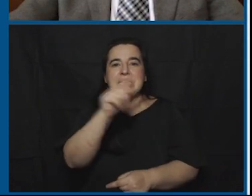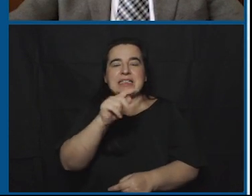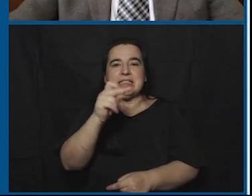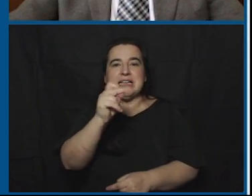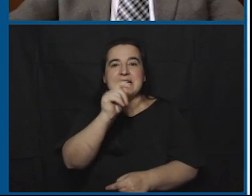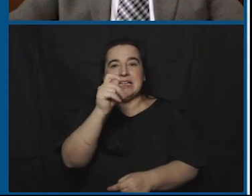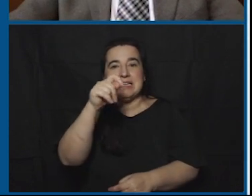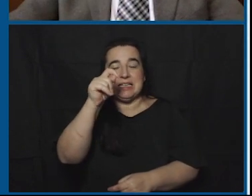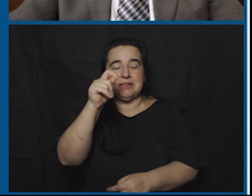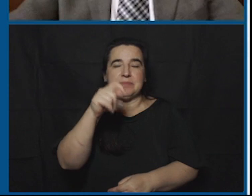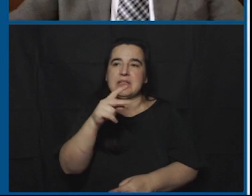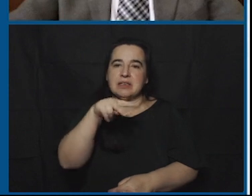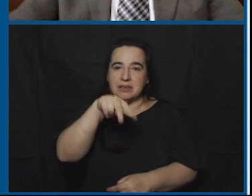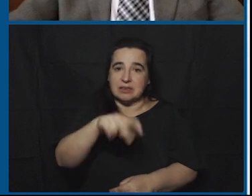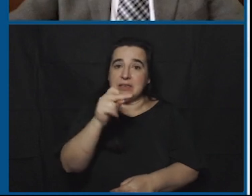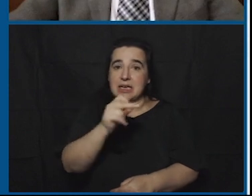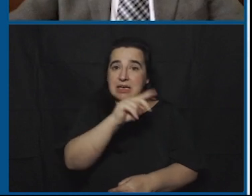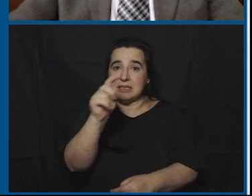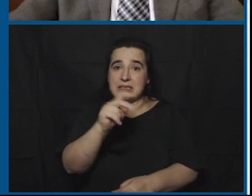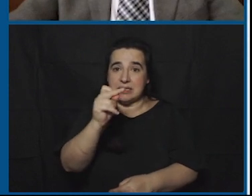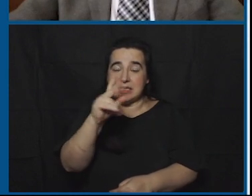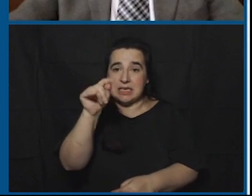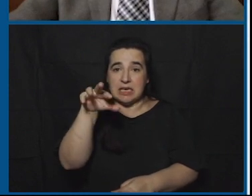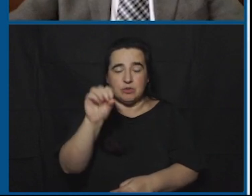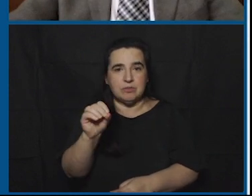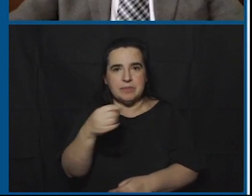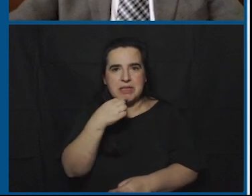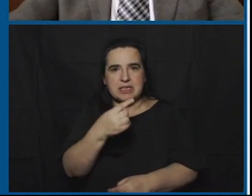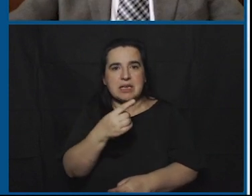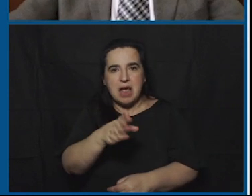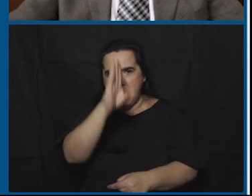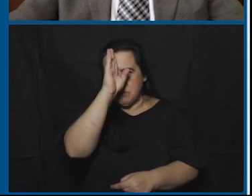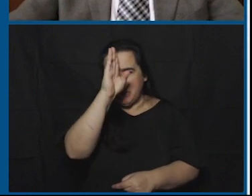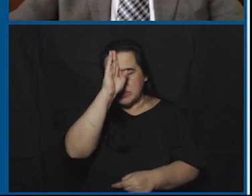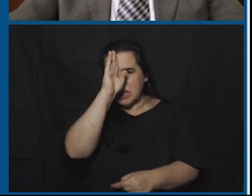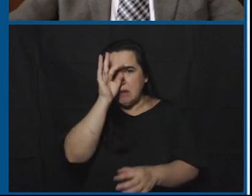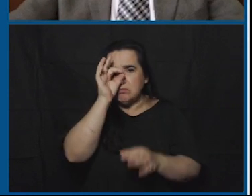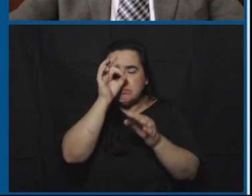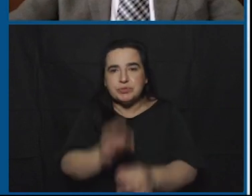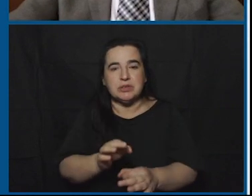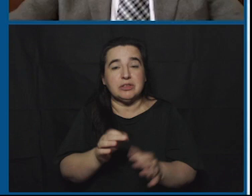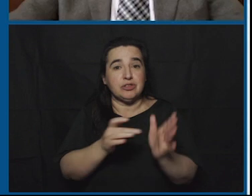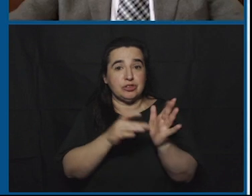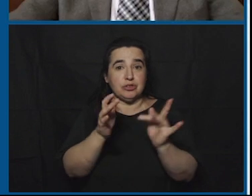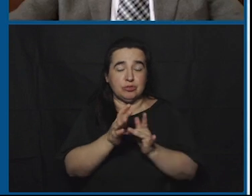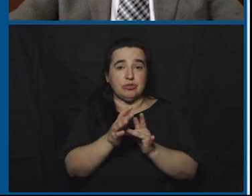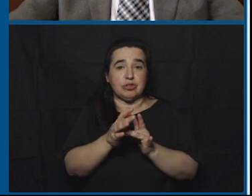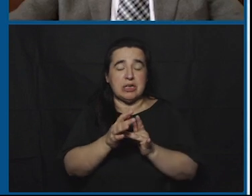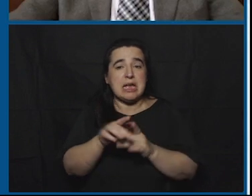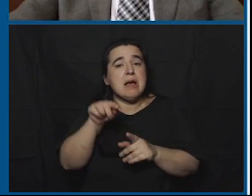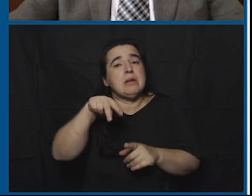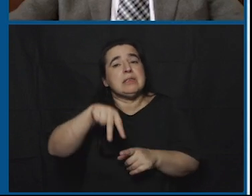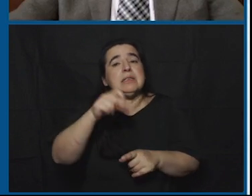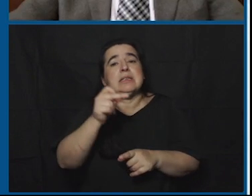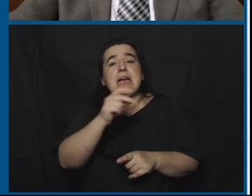olhos do evangelista, de Mateus, para dizer, a profecia cumpriu-se. Jesus, o nosso Jesus, é esse Nazareno, é